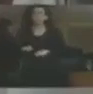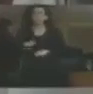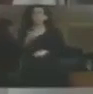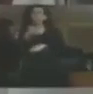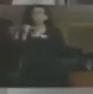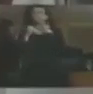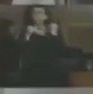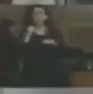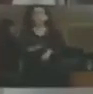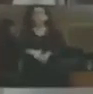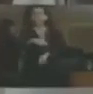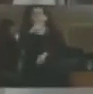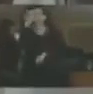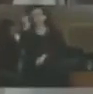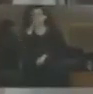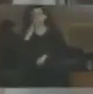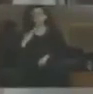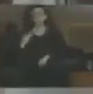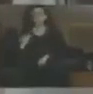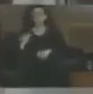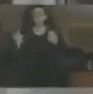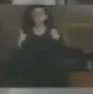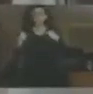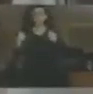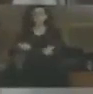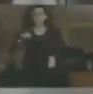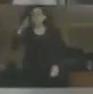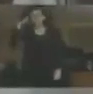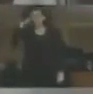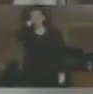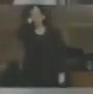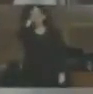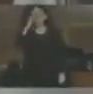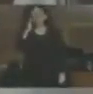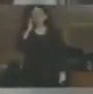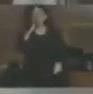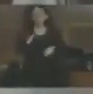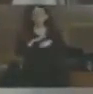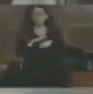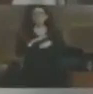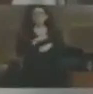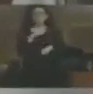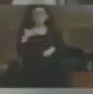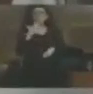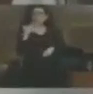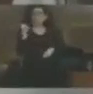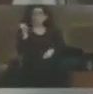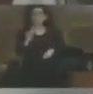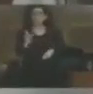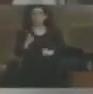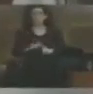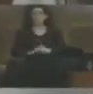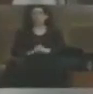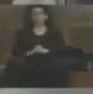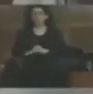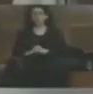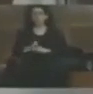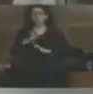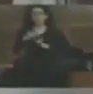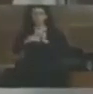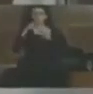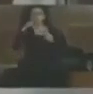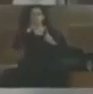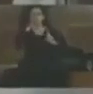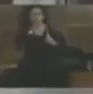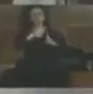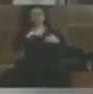mais brasileiro? Não precisa Bolsonaro se recuperar, não. Toma! Eles estão dominando. Eu vou ler aqui